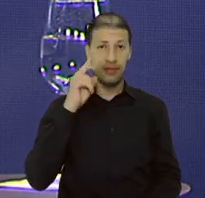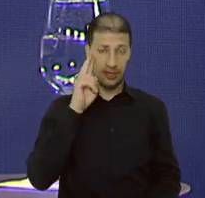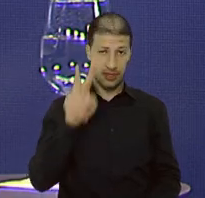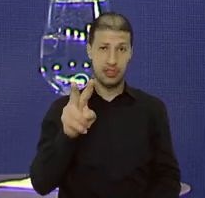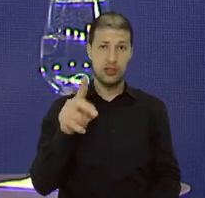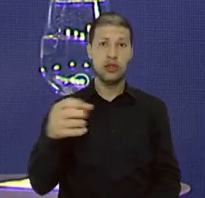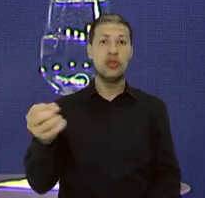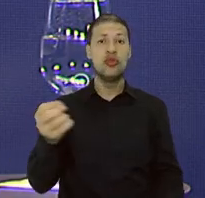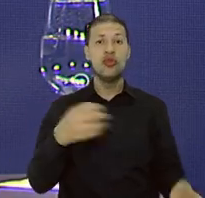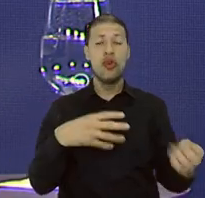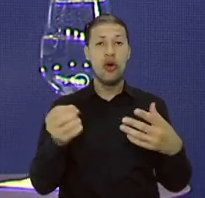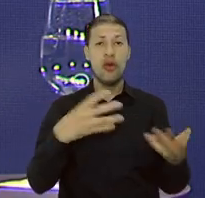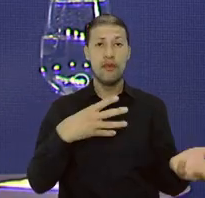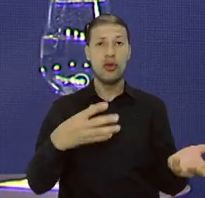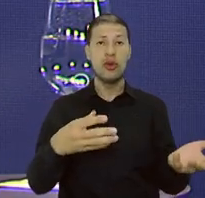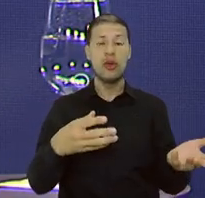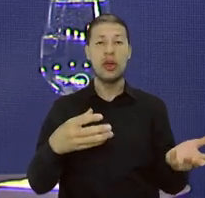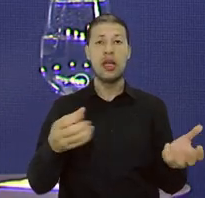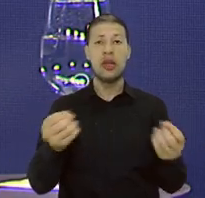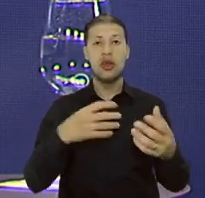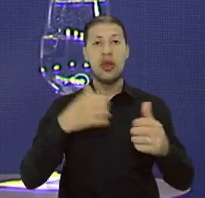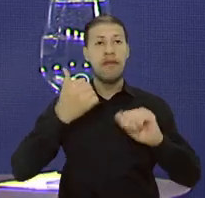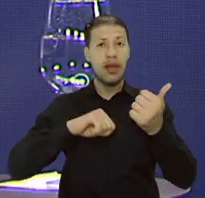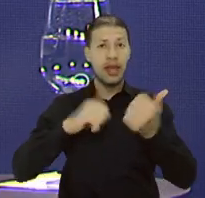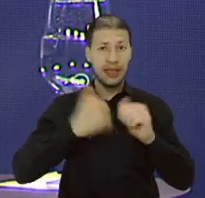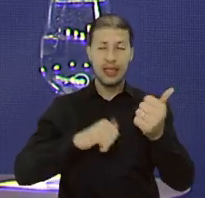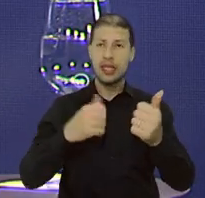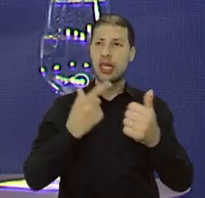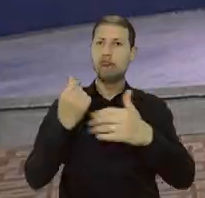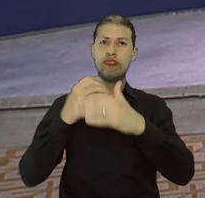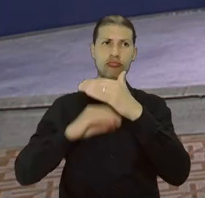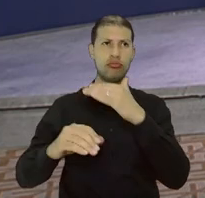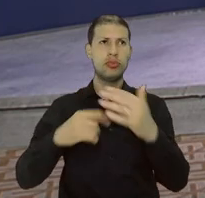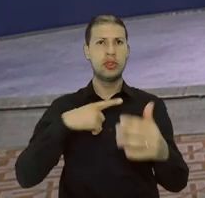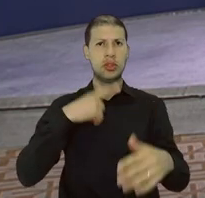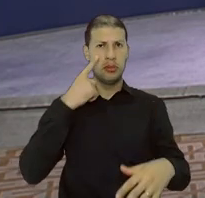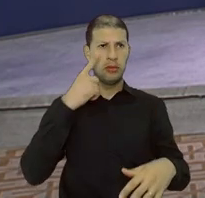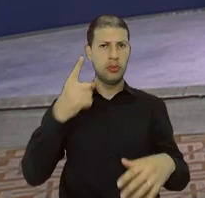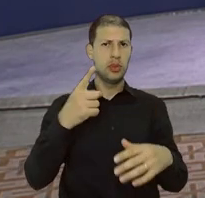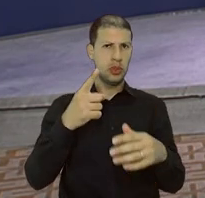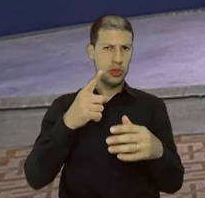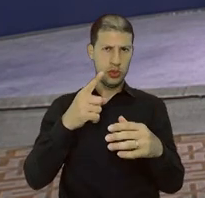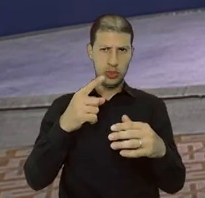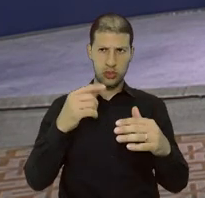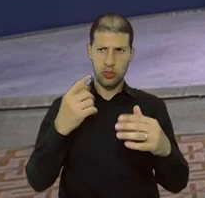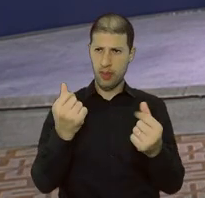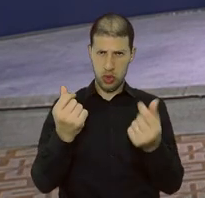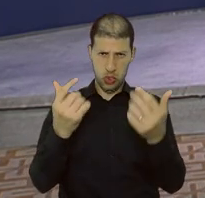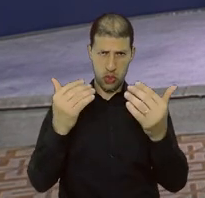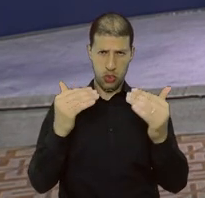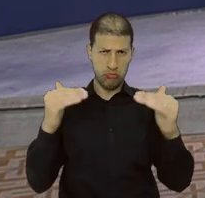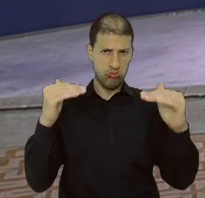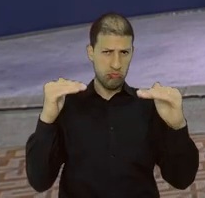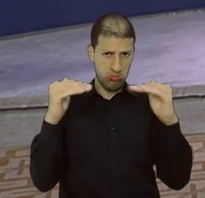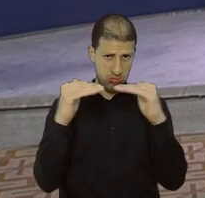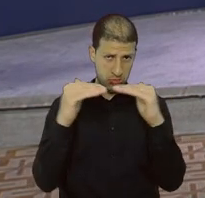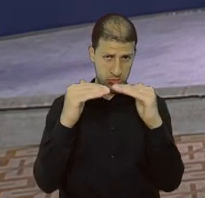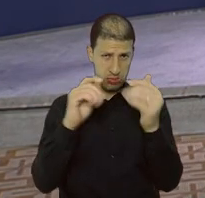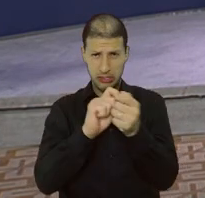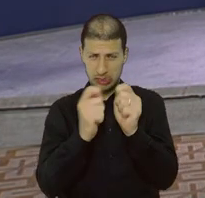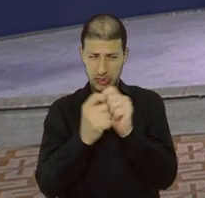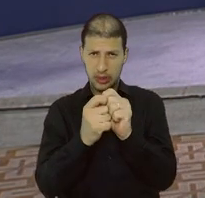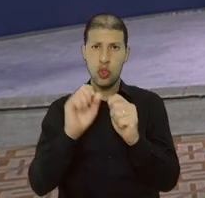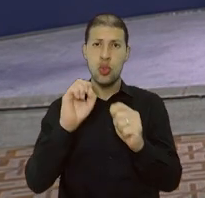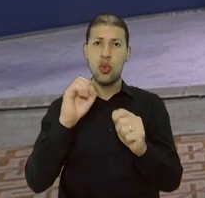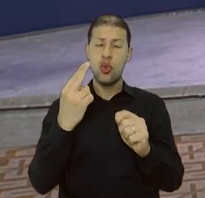novos análises de investimentos se ajustaram ou os empreendedores ainda estão com aqueles